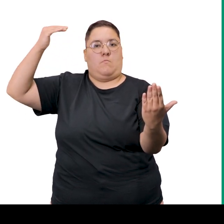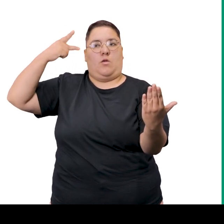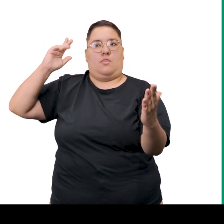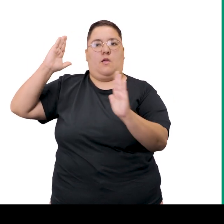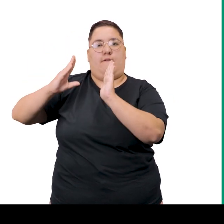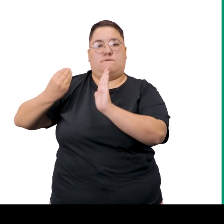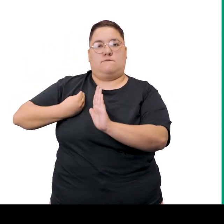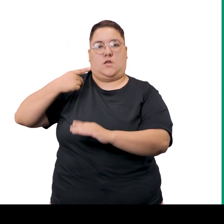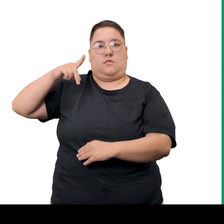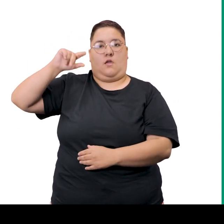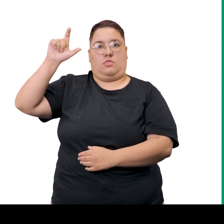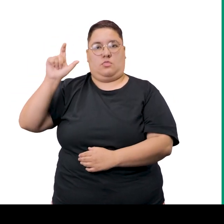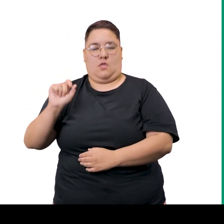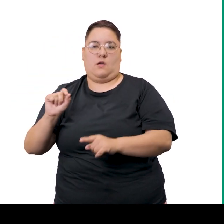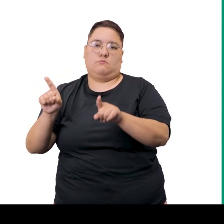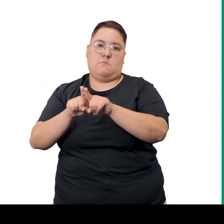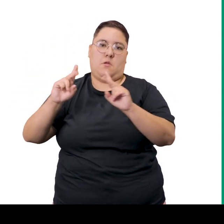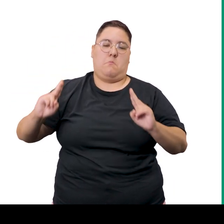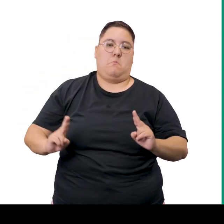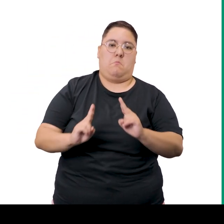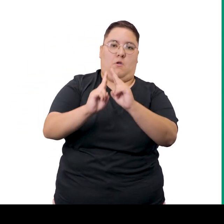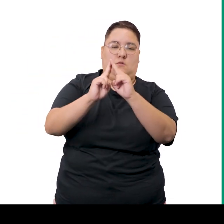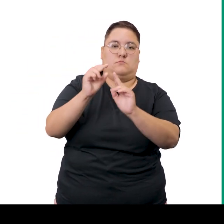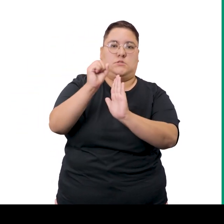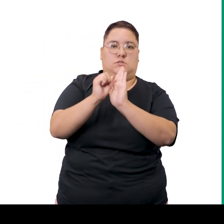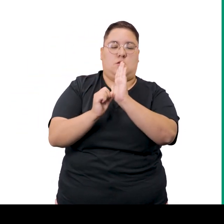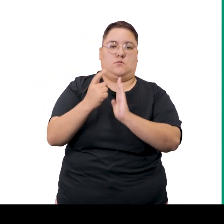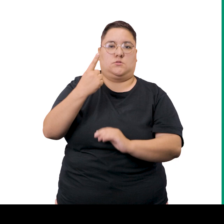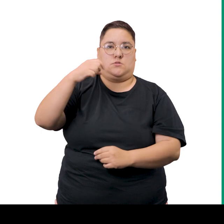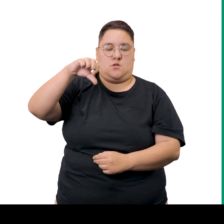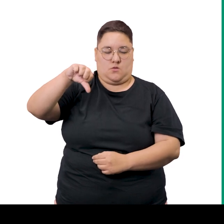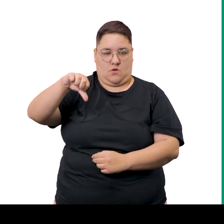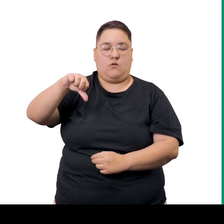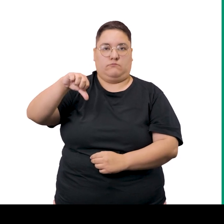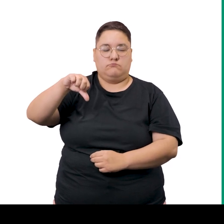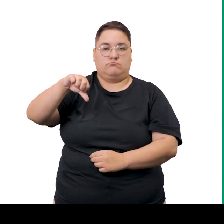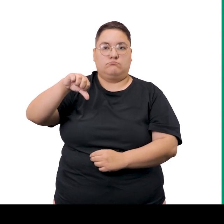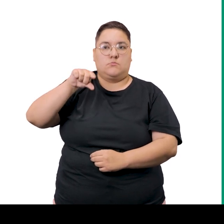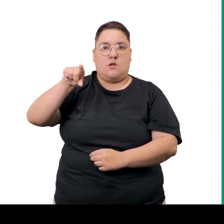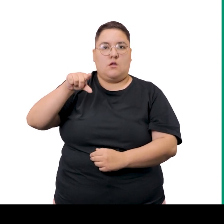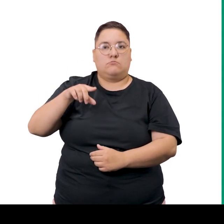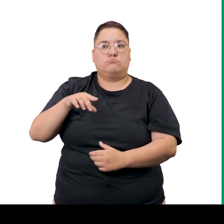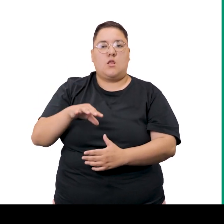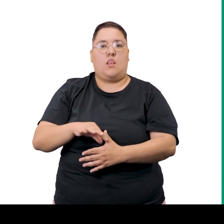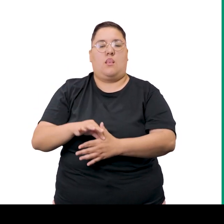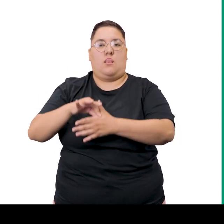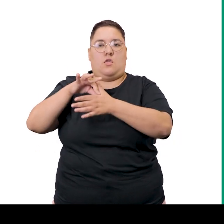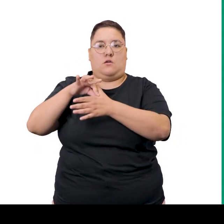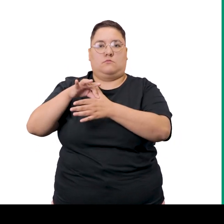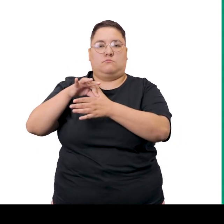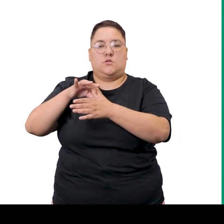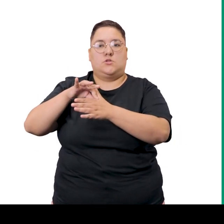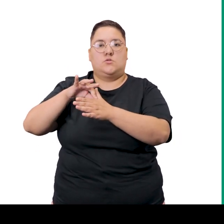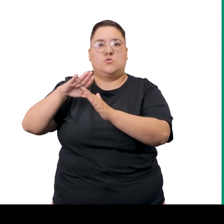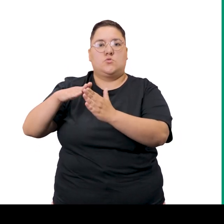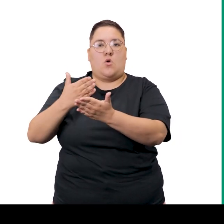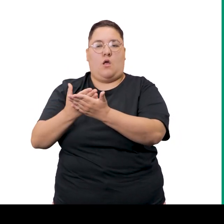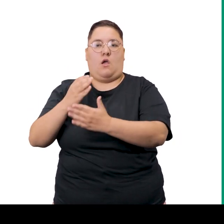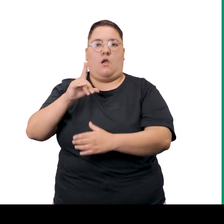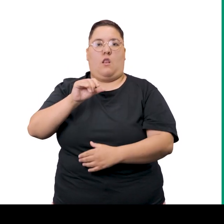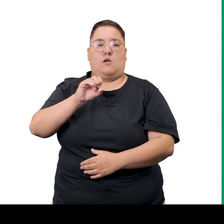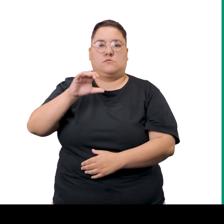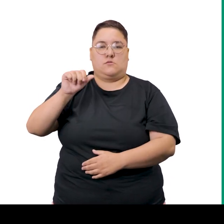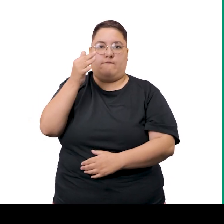no período em que viveu na Itália e em Paris, no século XIX, e consagrou-se líder da escola clássica